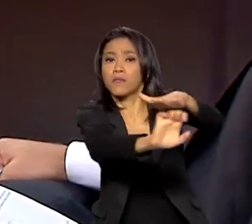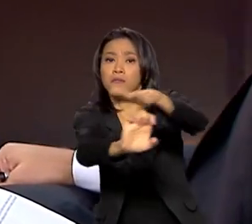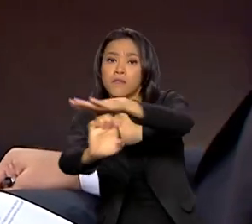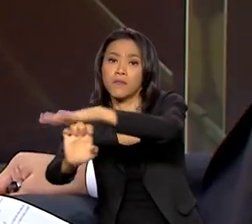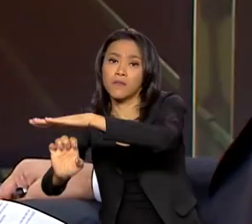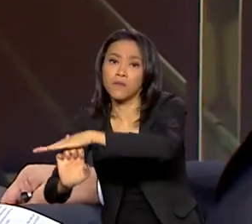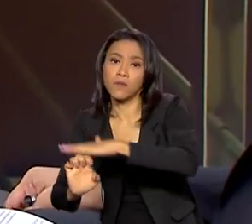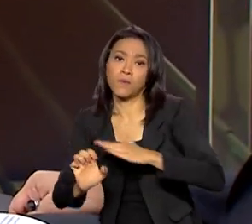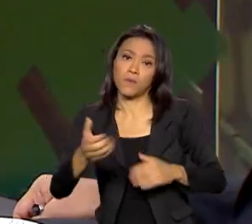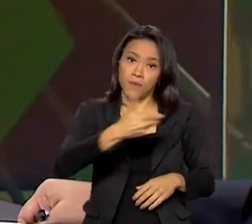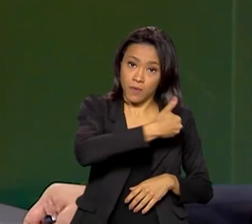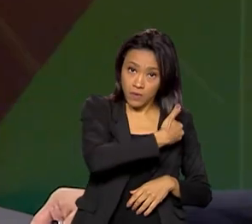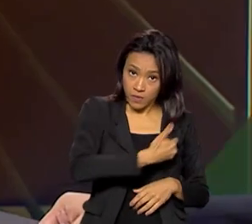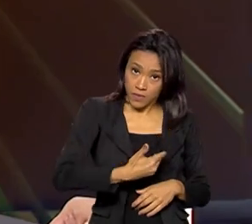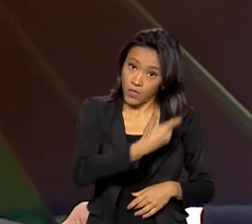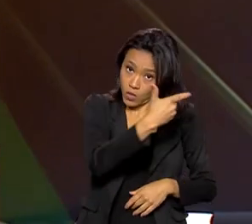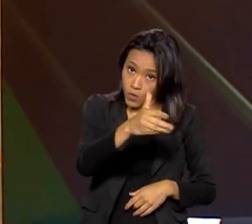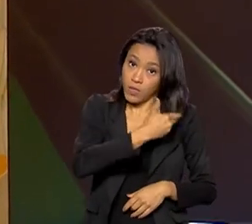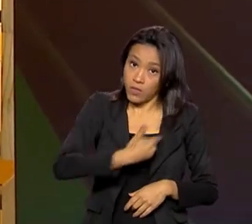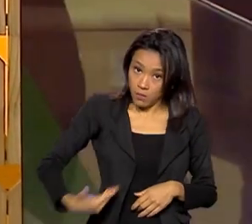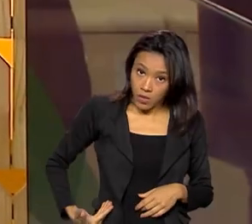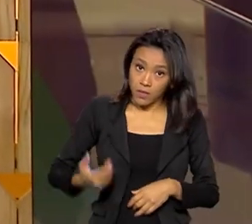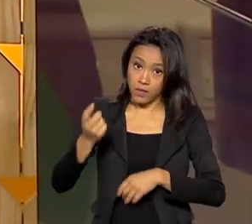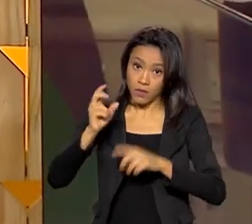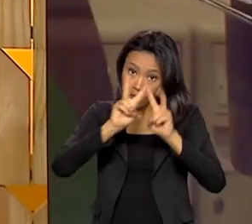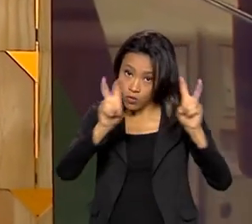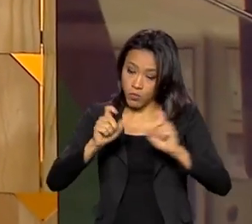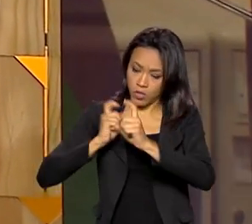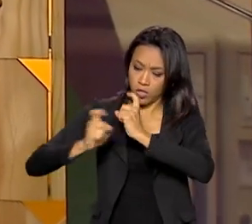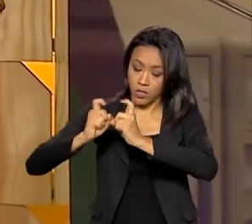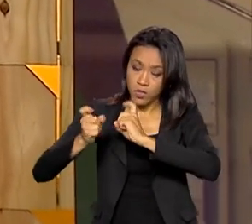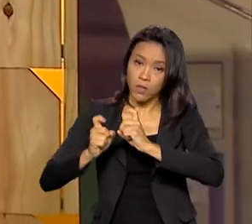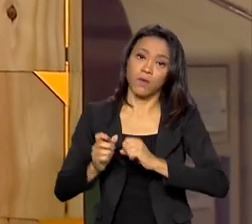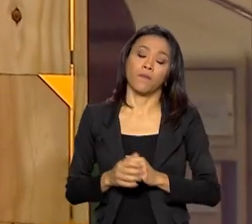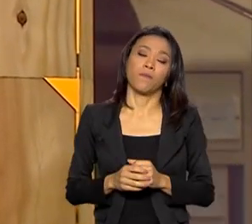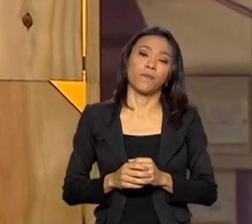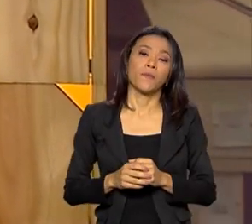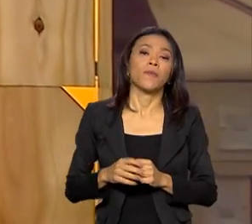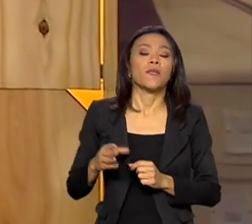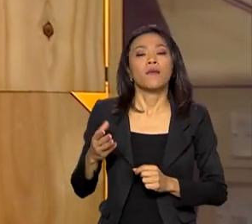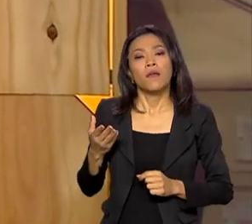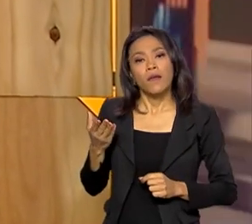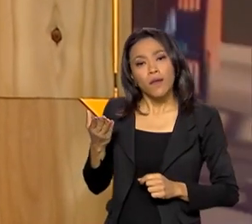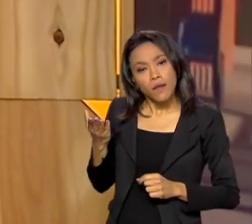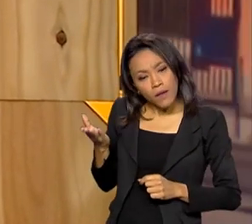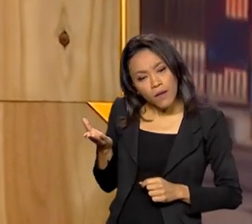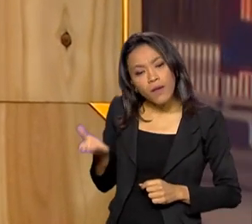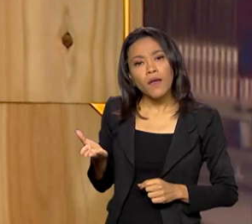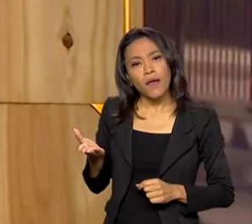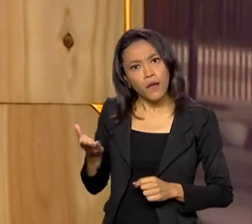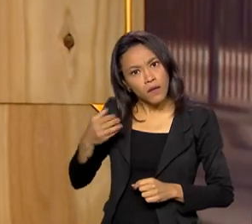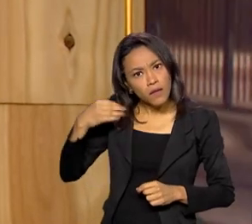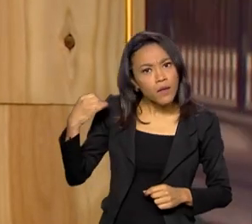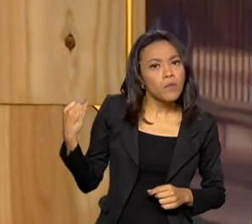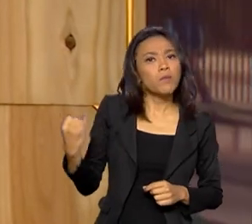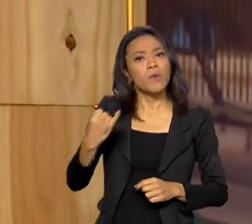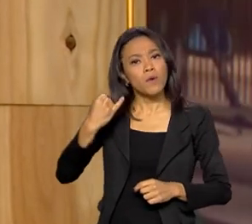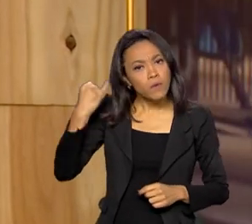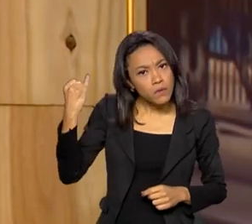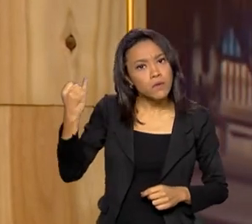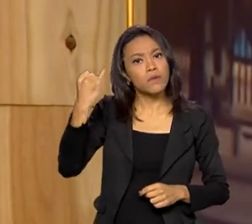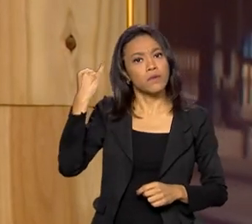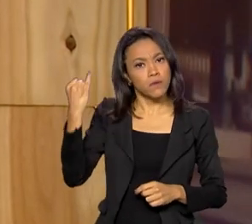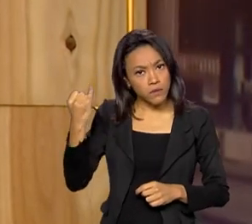né? E nós fomos, sim, considerados como uma posição de relevância por